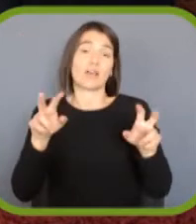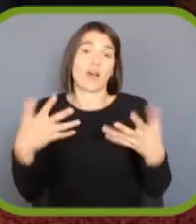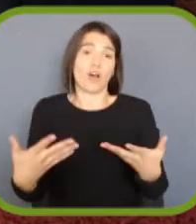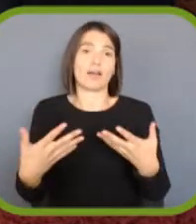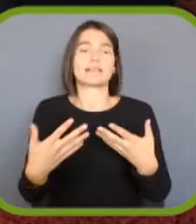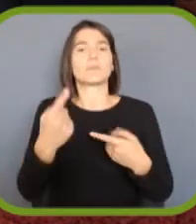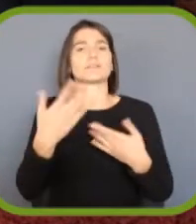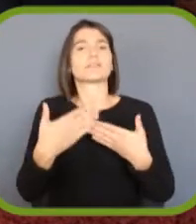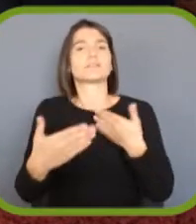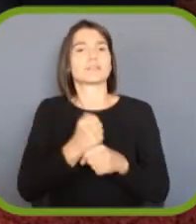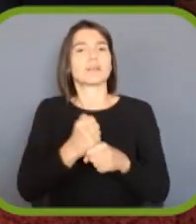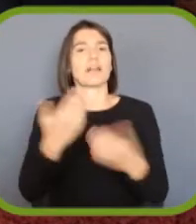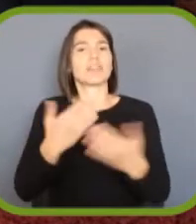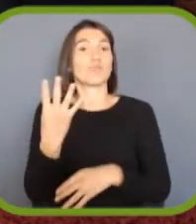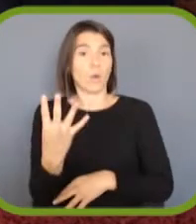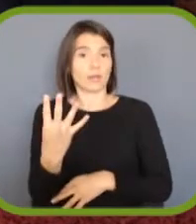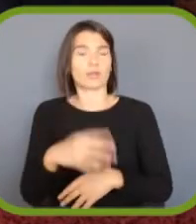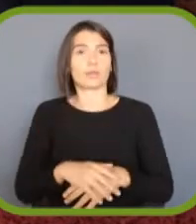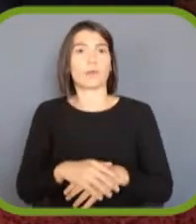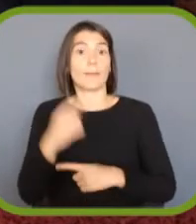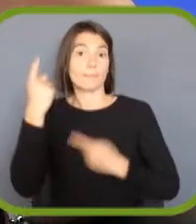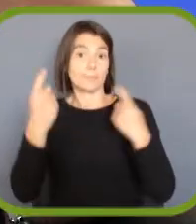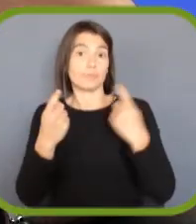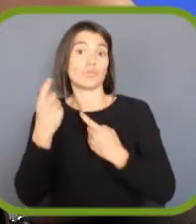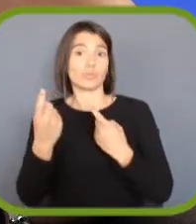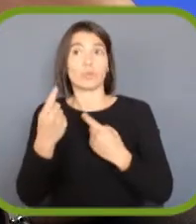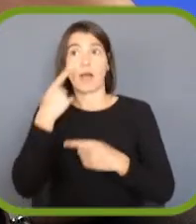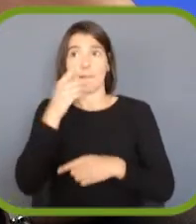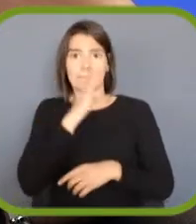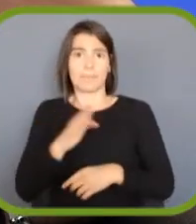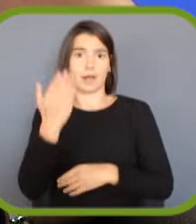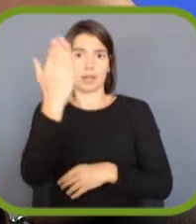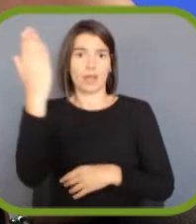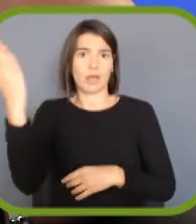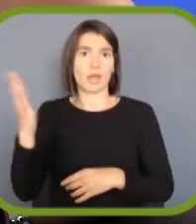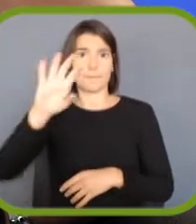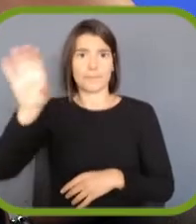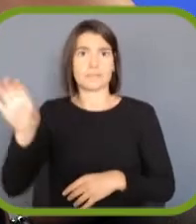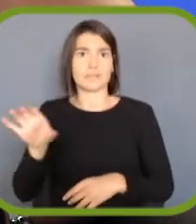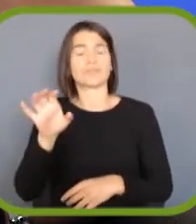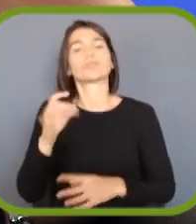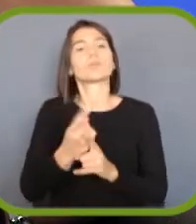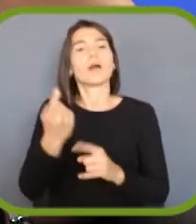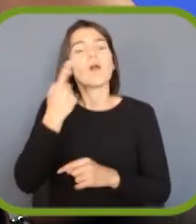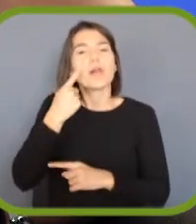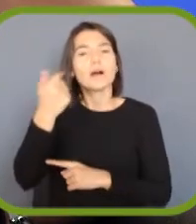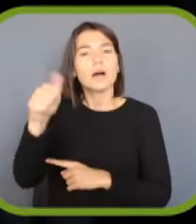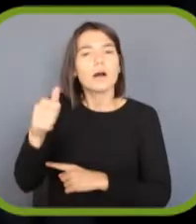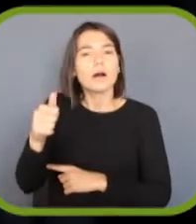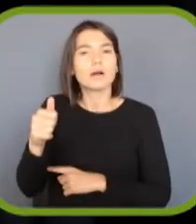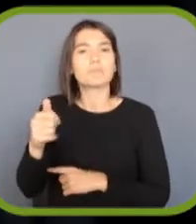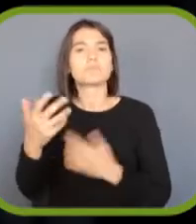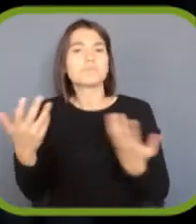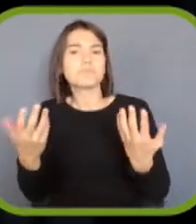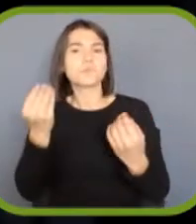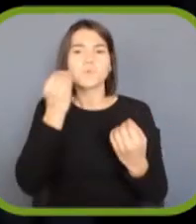esta lógica da semana de 4 dias começou a ser pensada e está aplicada em vários países,